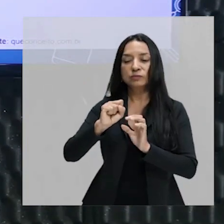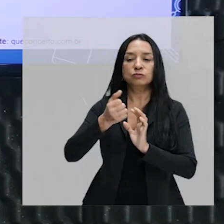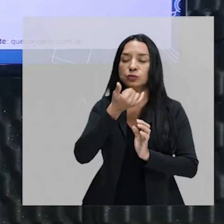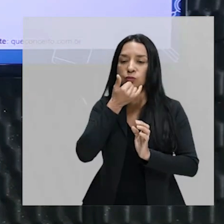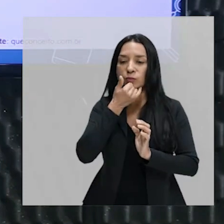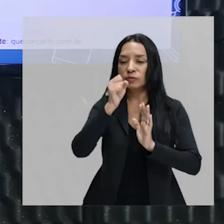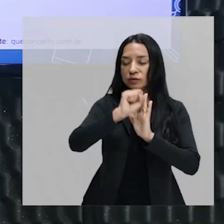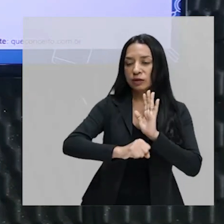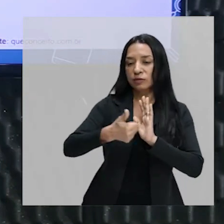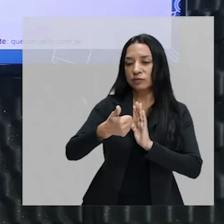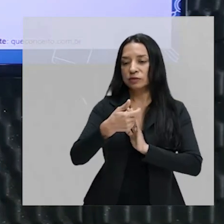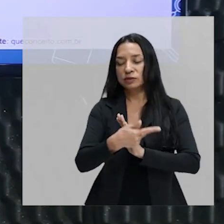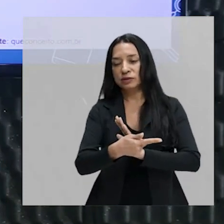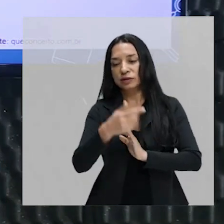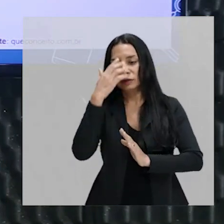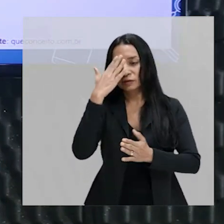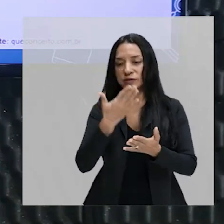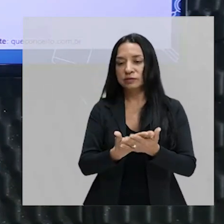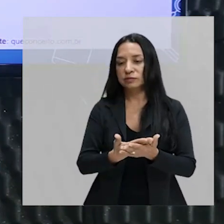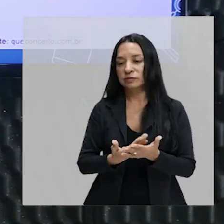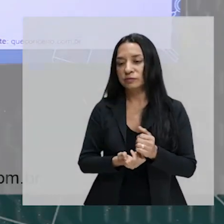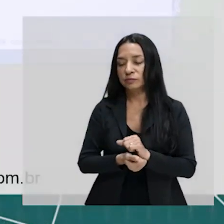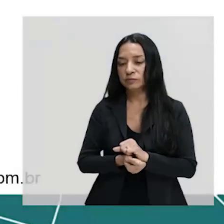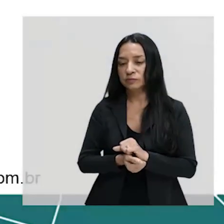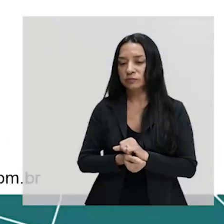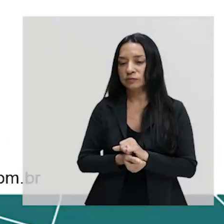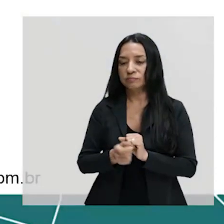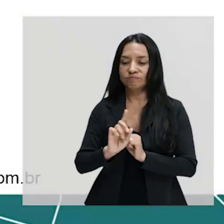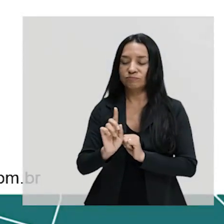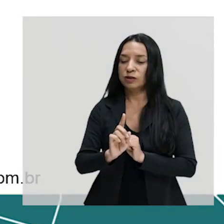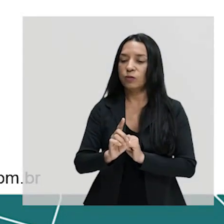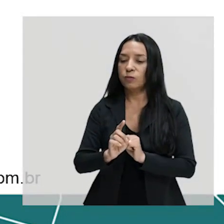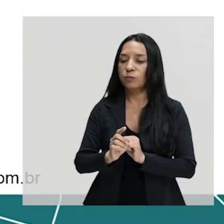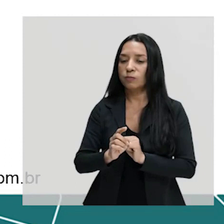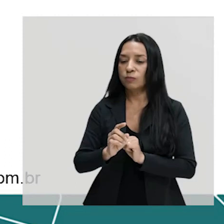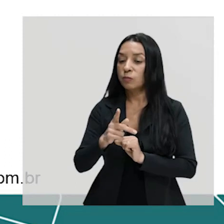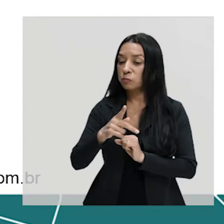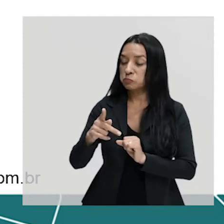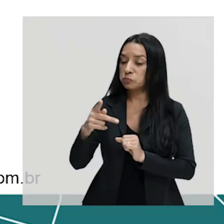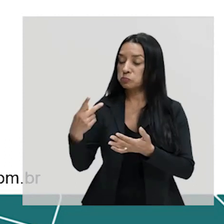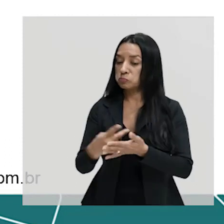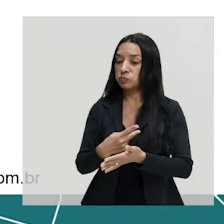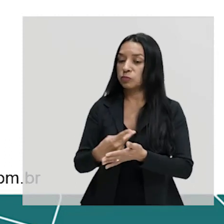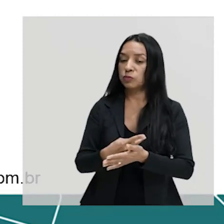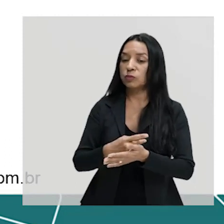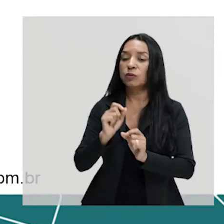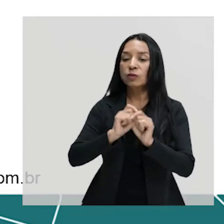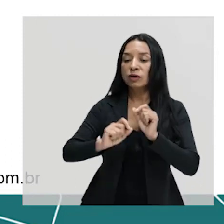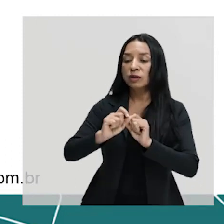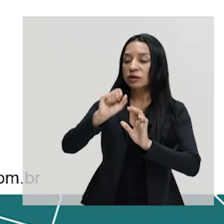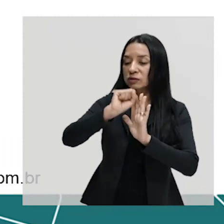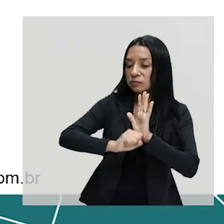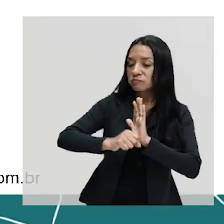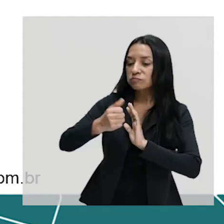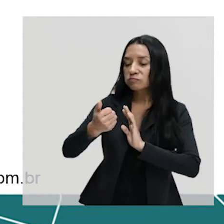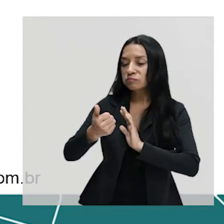que aliás em meados do século 17 acreditava-se que os vermes que nasciam